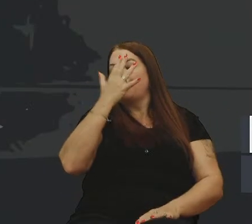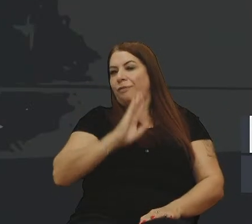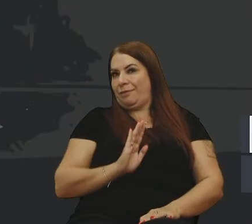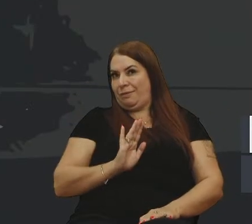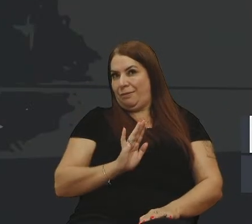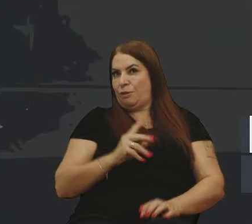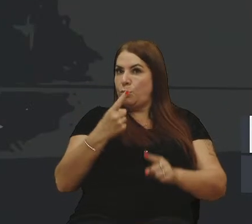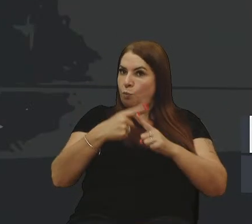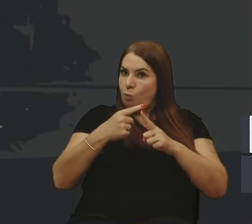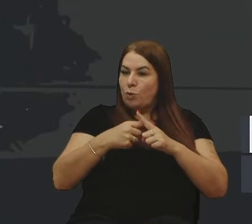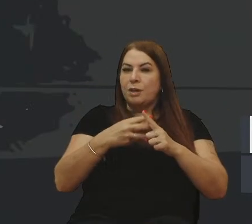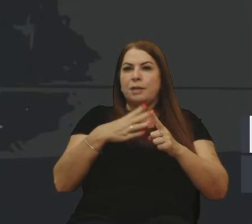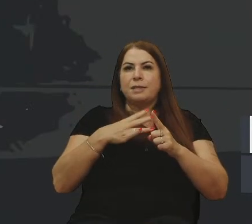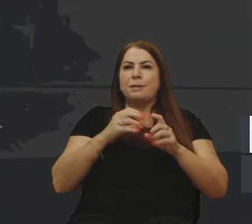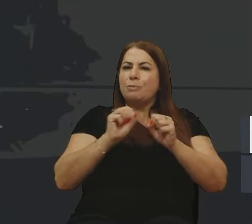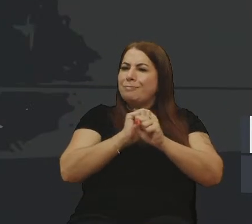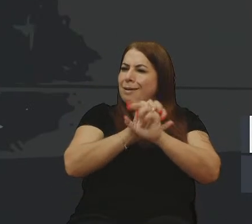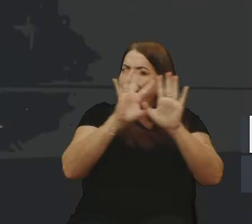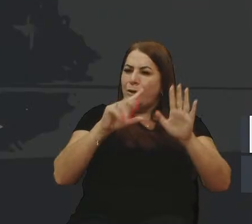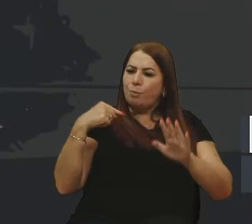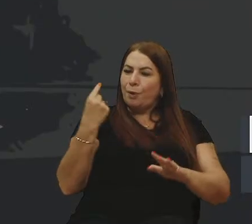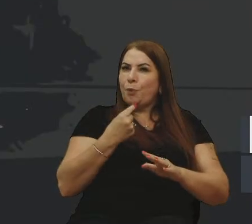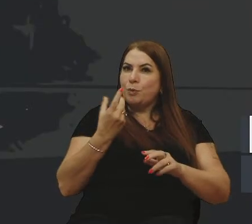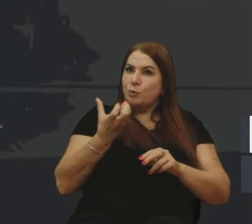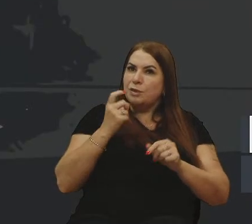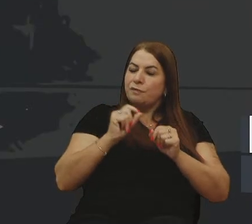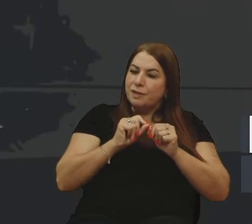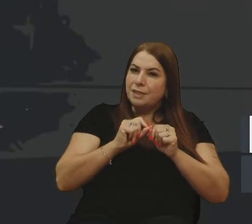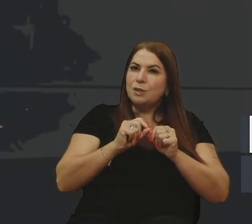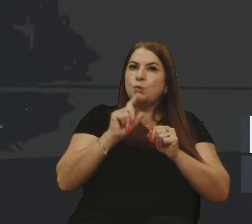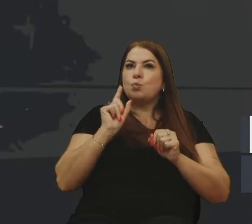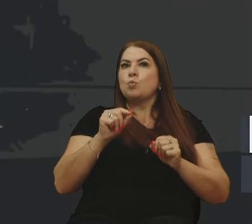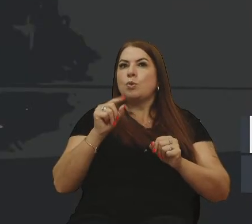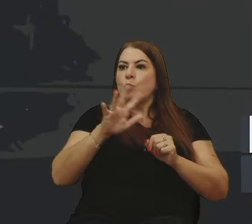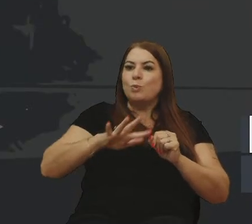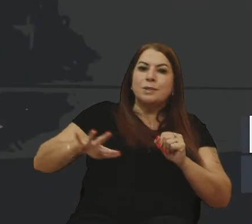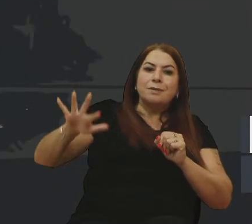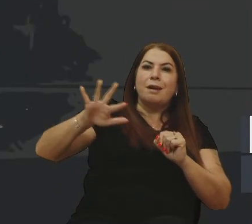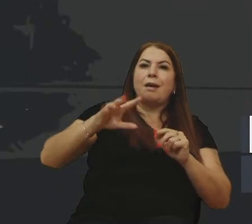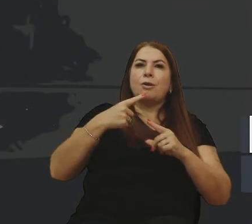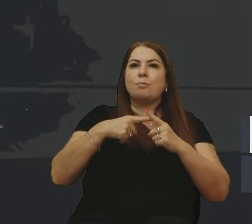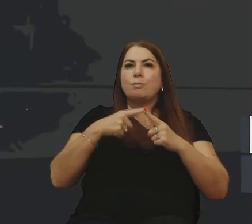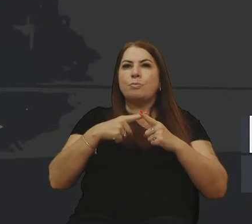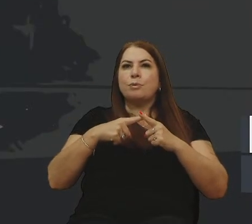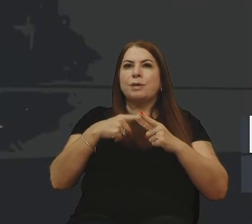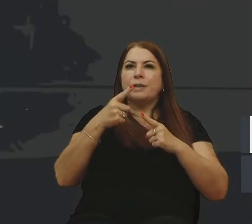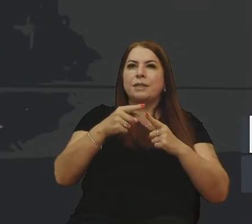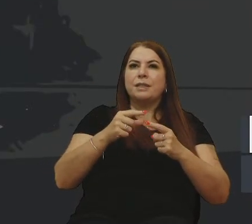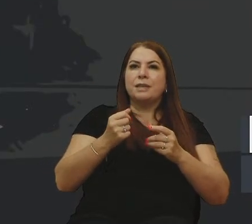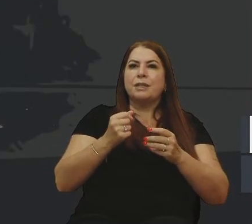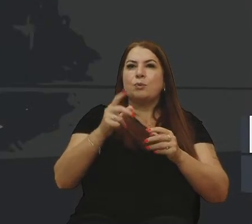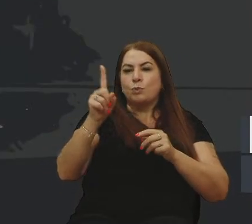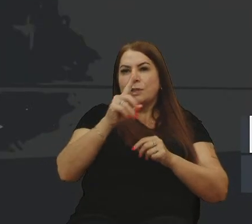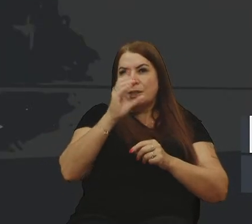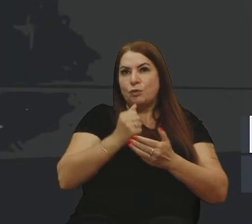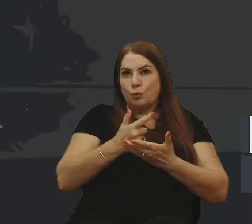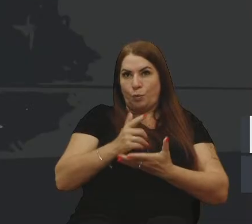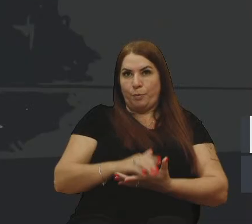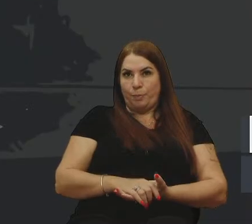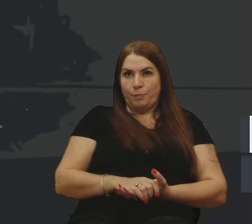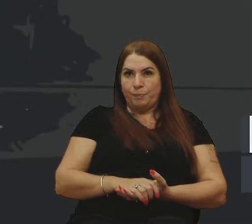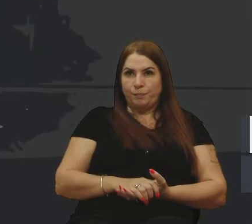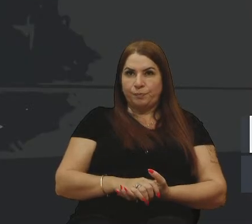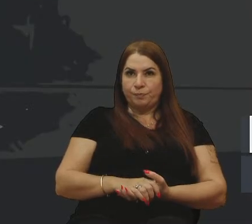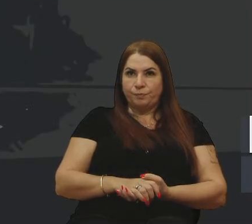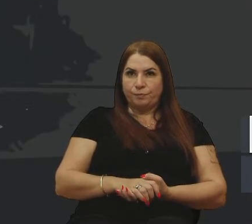quê? Porque tem que estar muito claro para nós o que a gente está fazendo, qual é o nosso cenário, por que o nosso cliente nos compra. Pode passar.